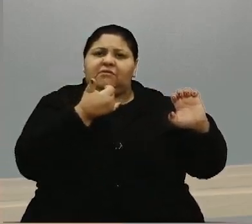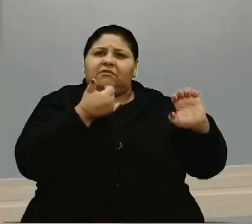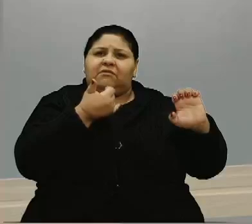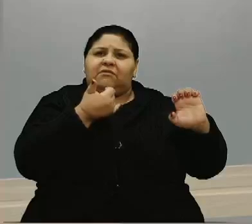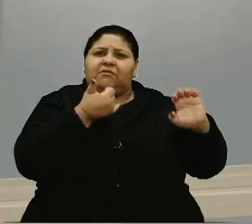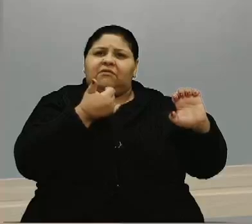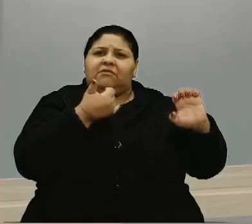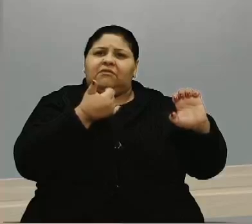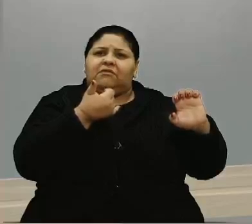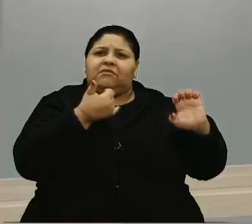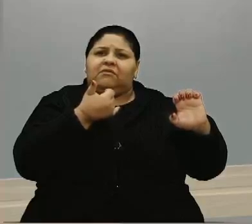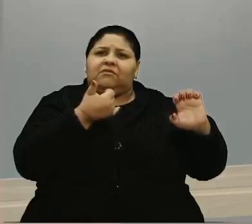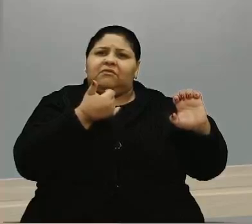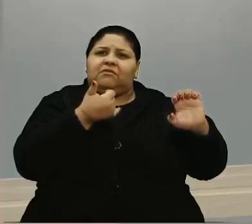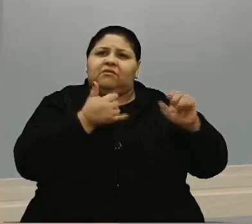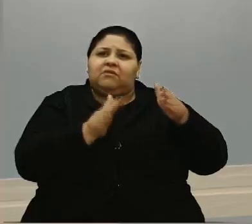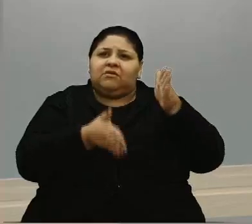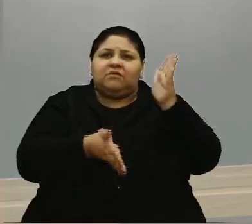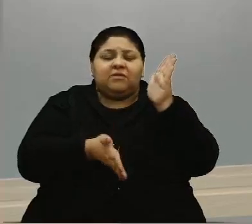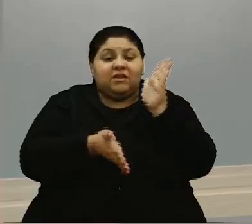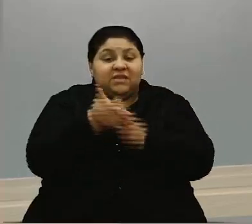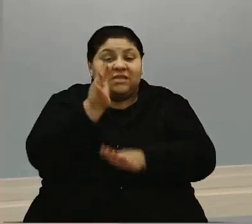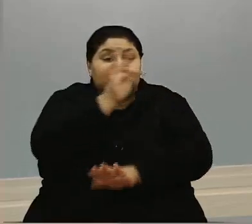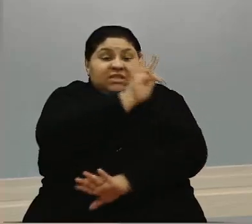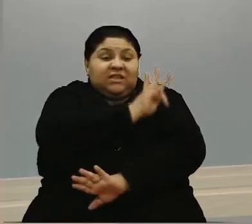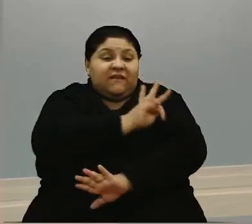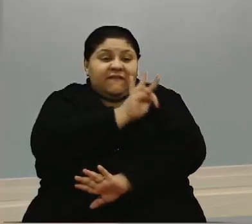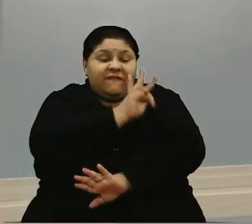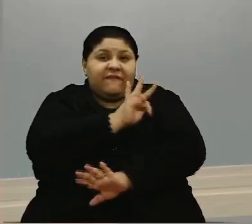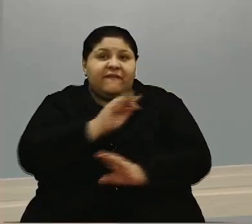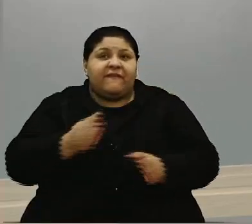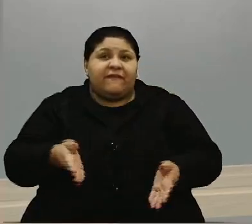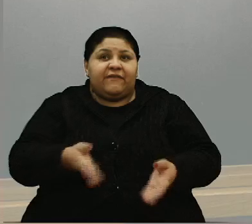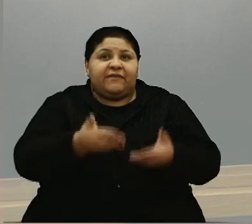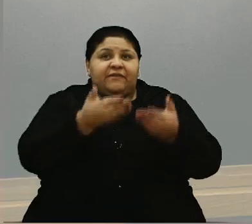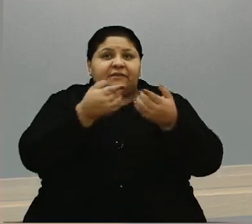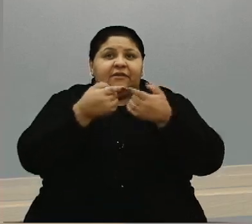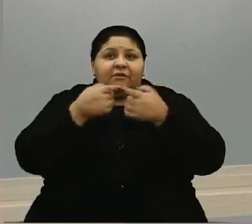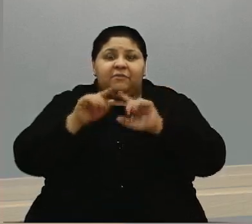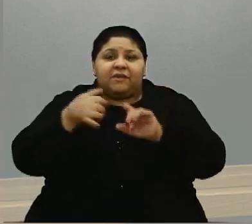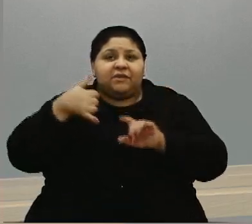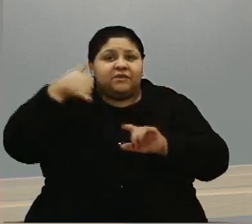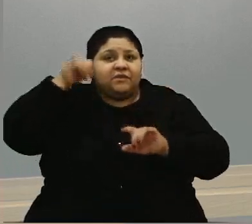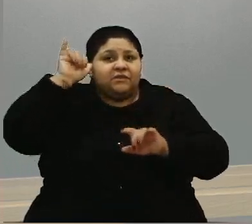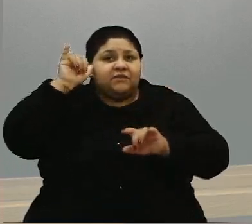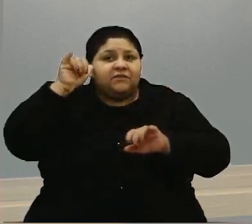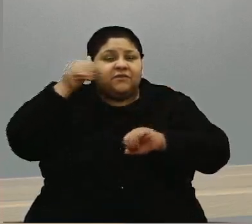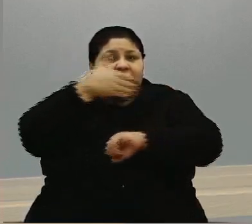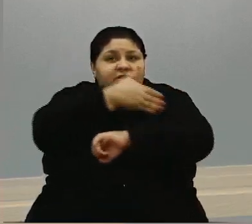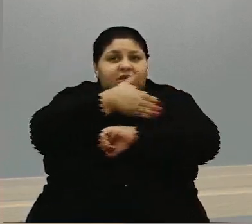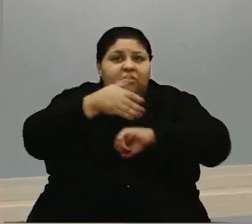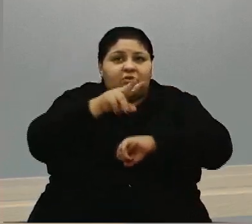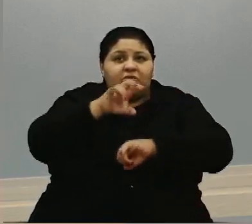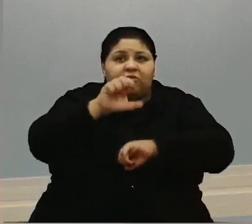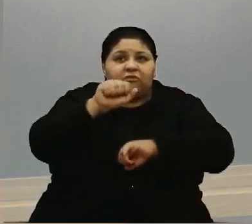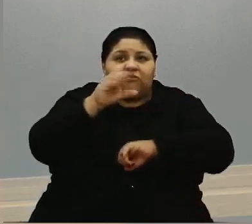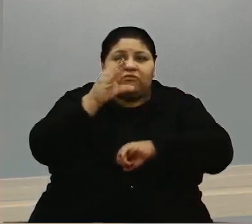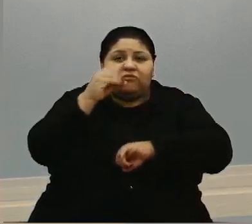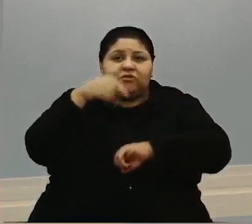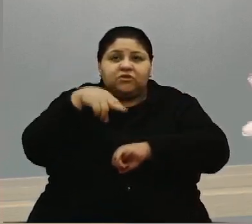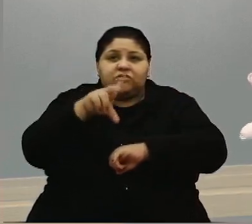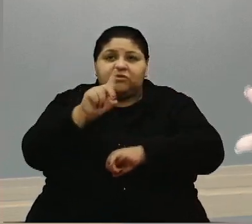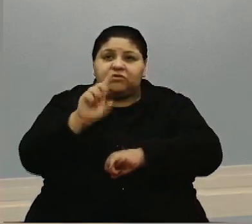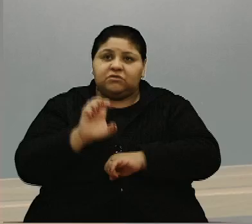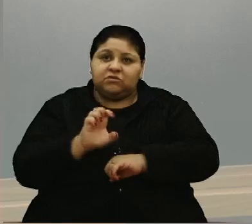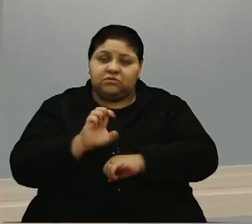eu saio assim da festa, mas eu evito a Visconde. Eu pensei que ela saía assim, caminhando, né?